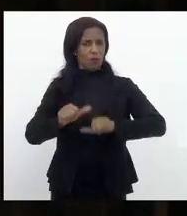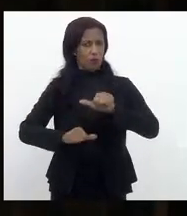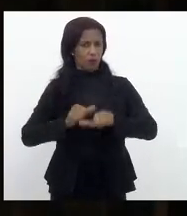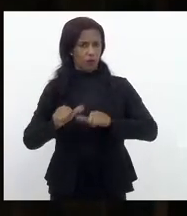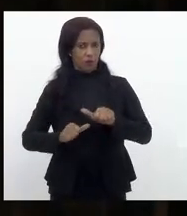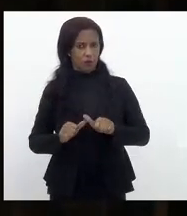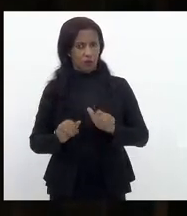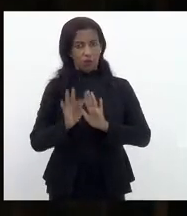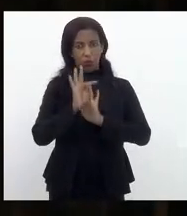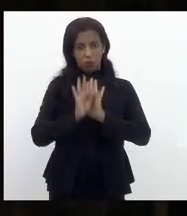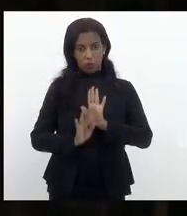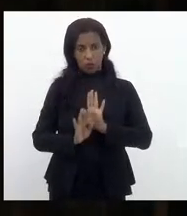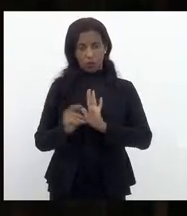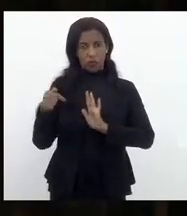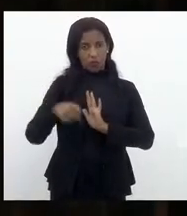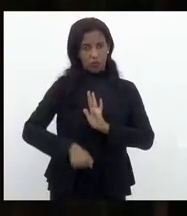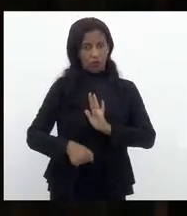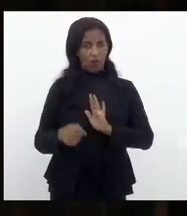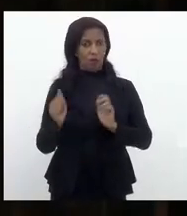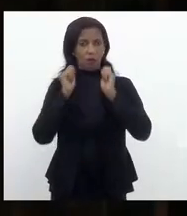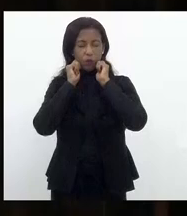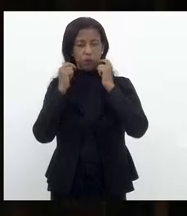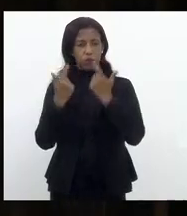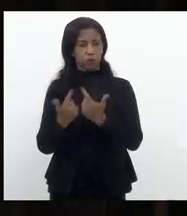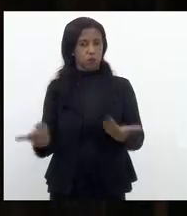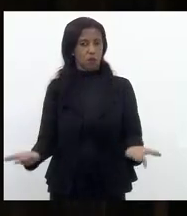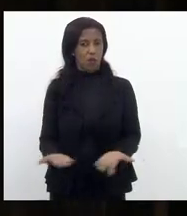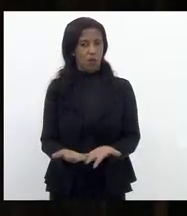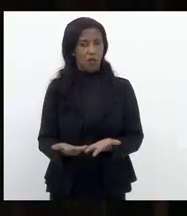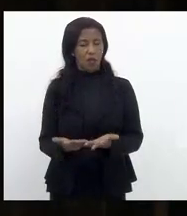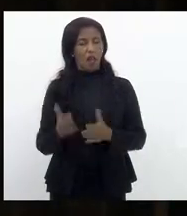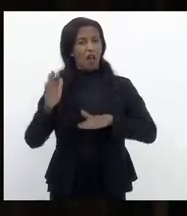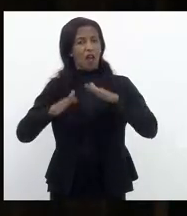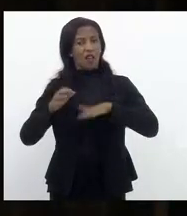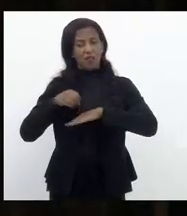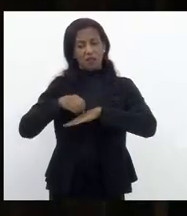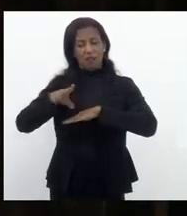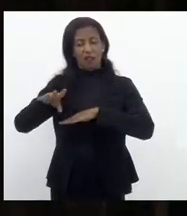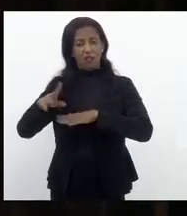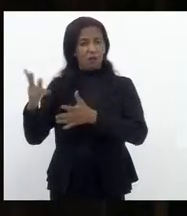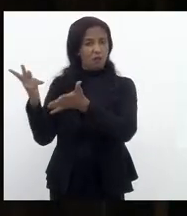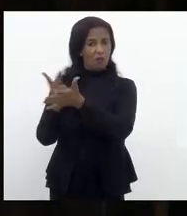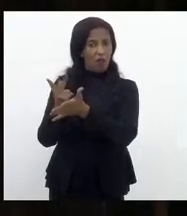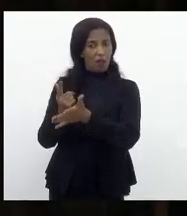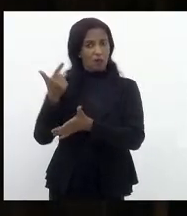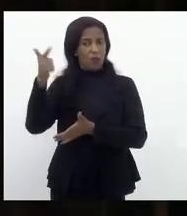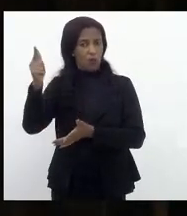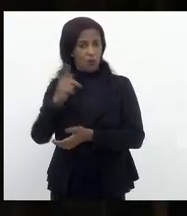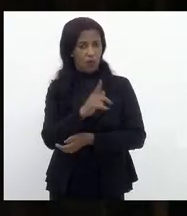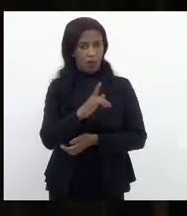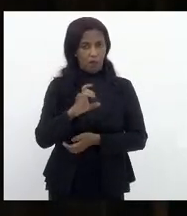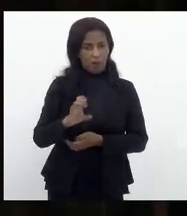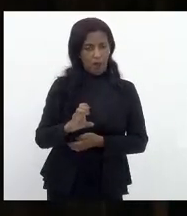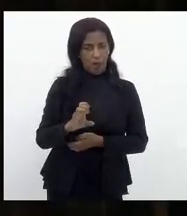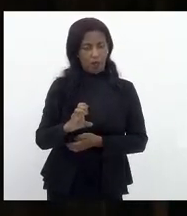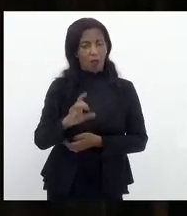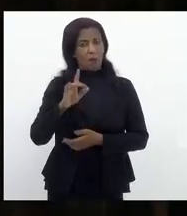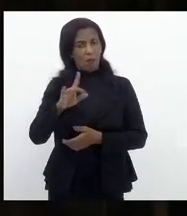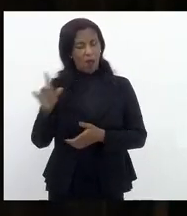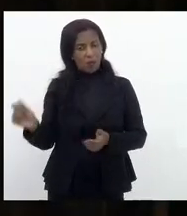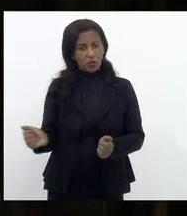o texto que ver essa casa hoje ainda que por via errada porque de sido trazido por outra PEC é